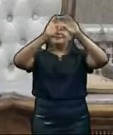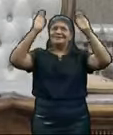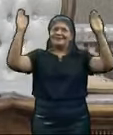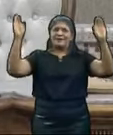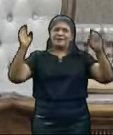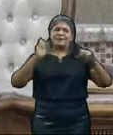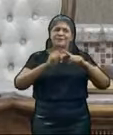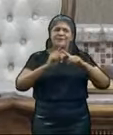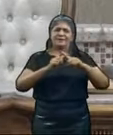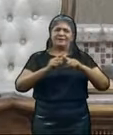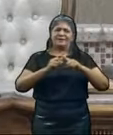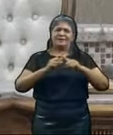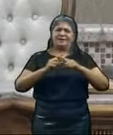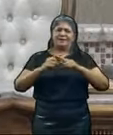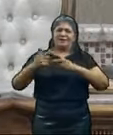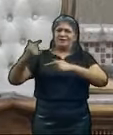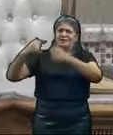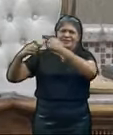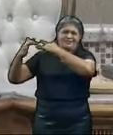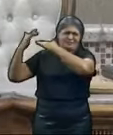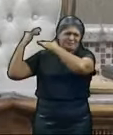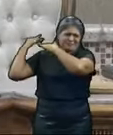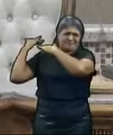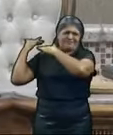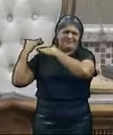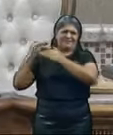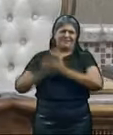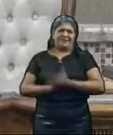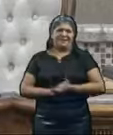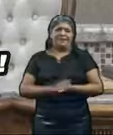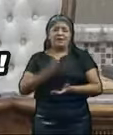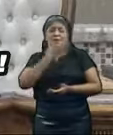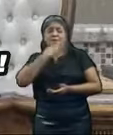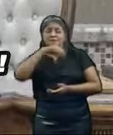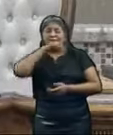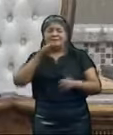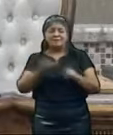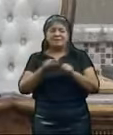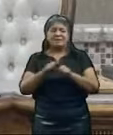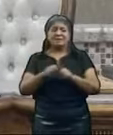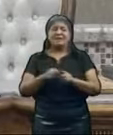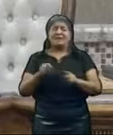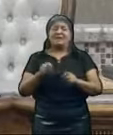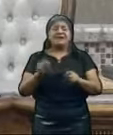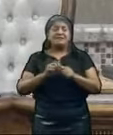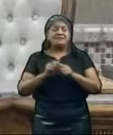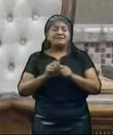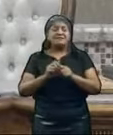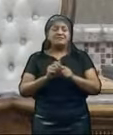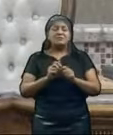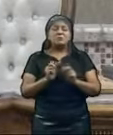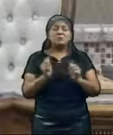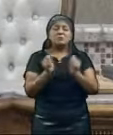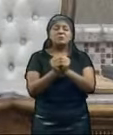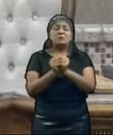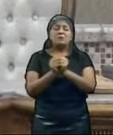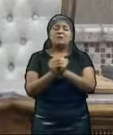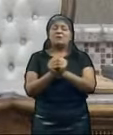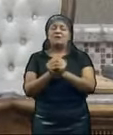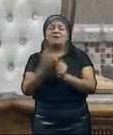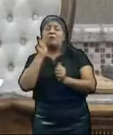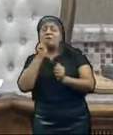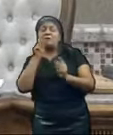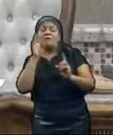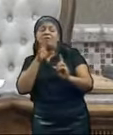faziam os seus pais aos profetas Deus abençoe os irmãos poderes